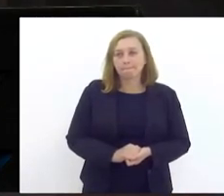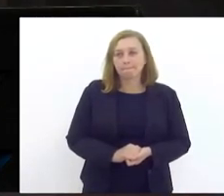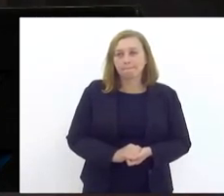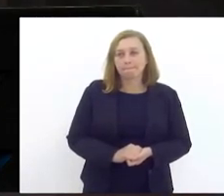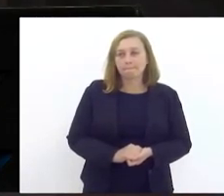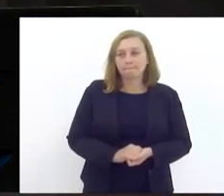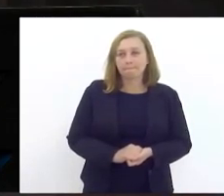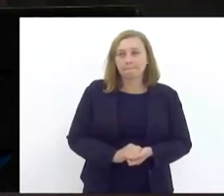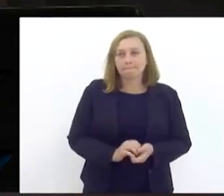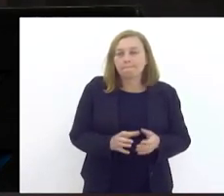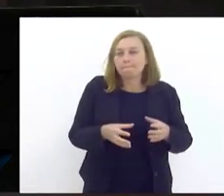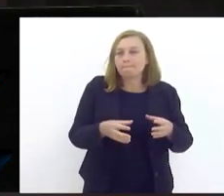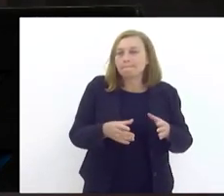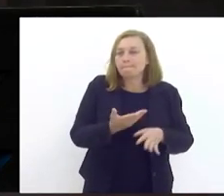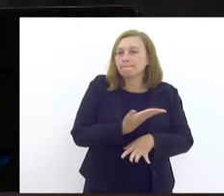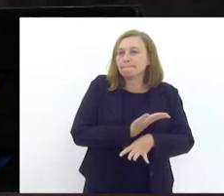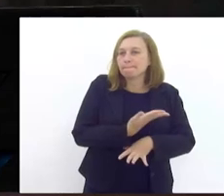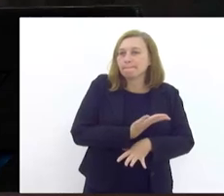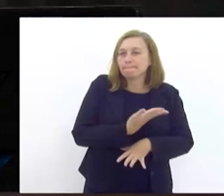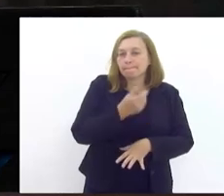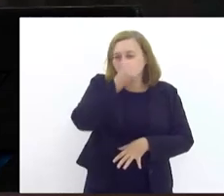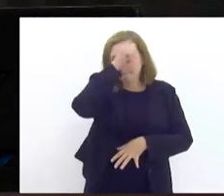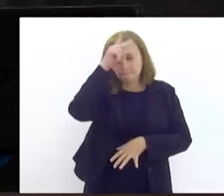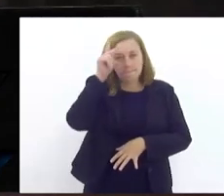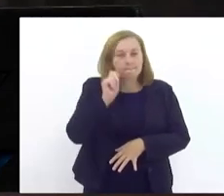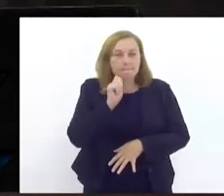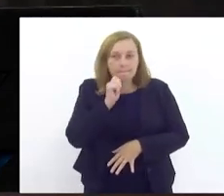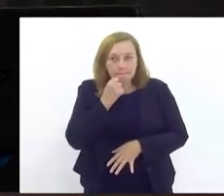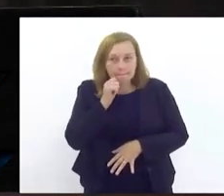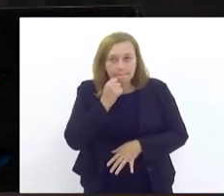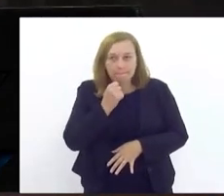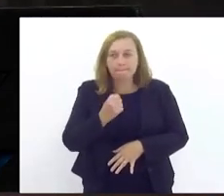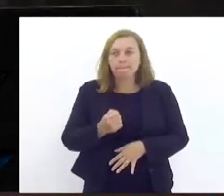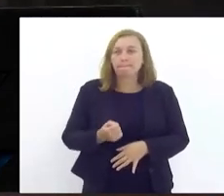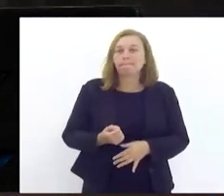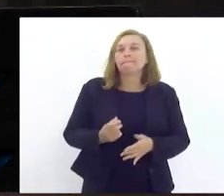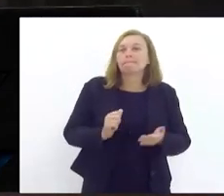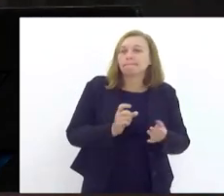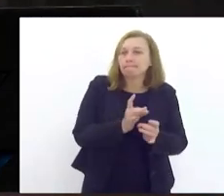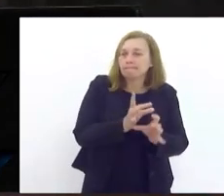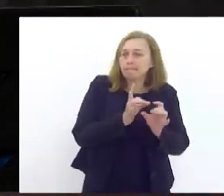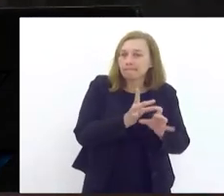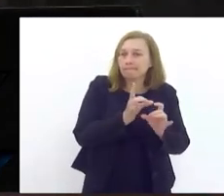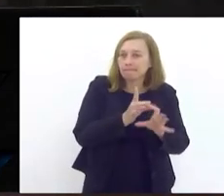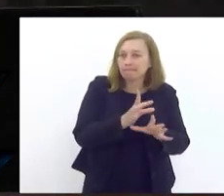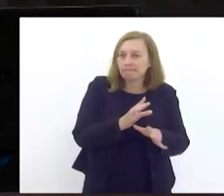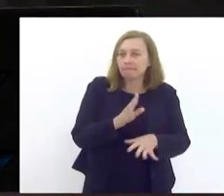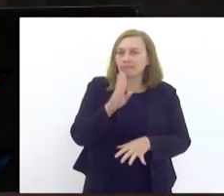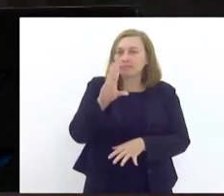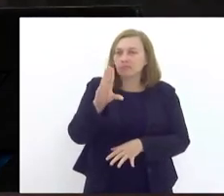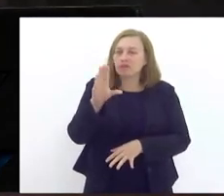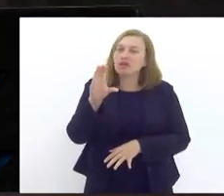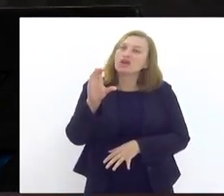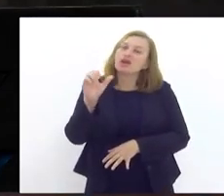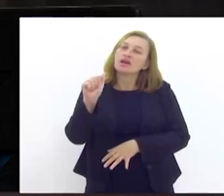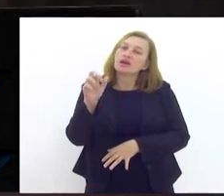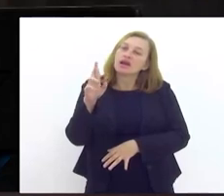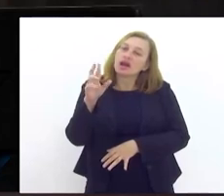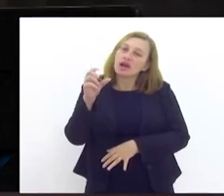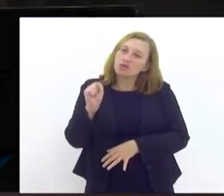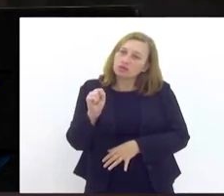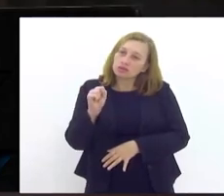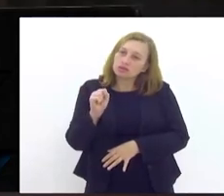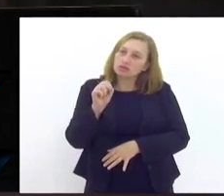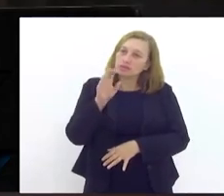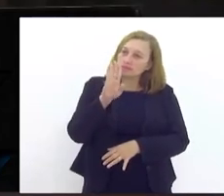do prefeito Quando aqueles que se Venderam por meia dúzia de cargos do partido da boquinha insisto nisso PB